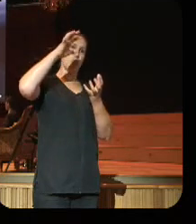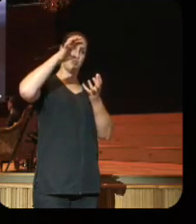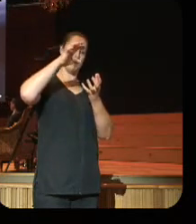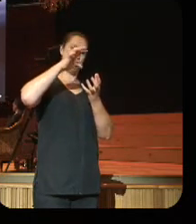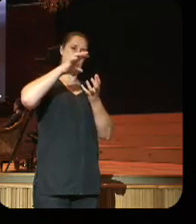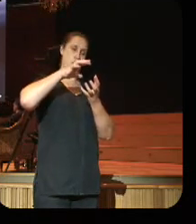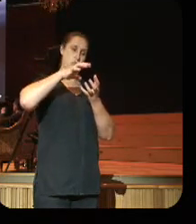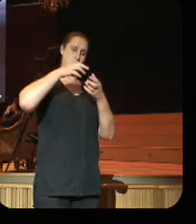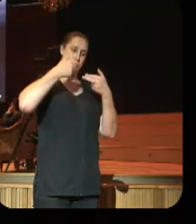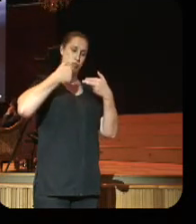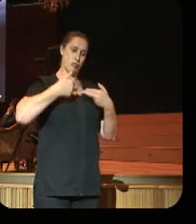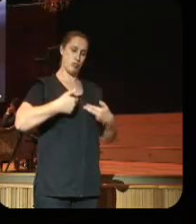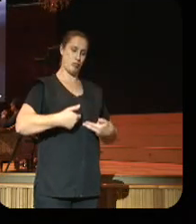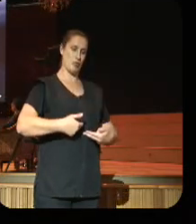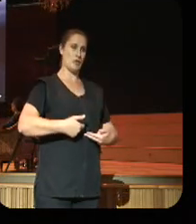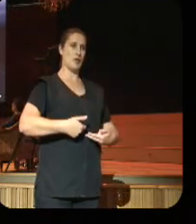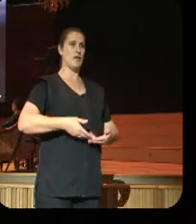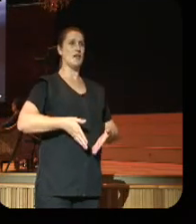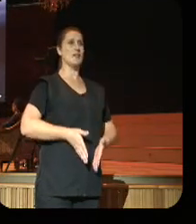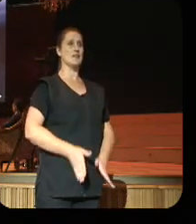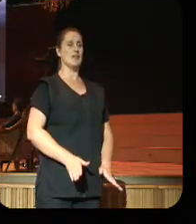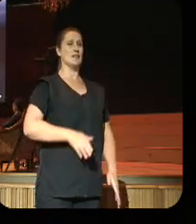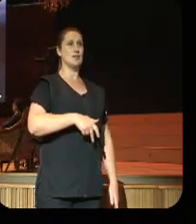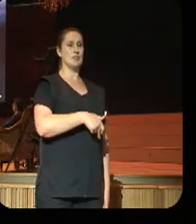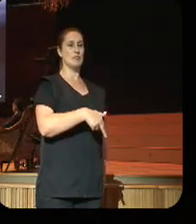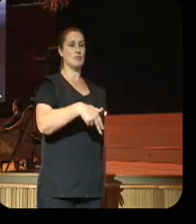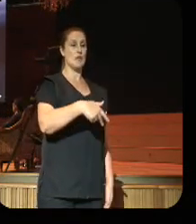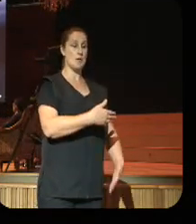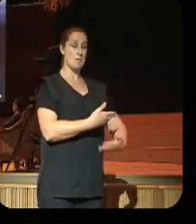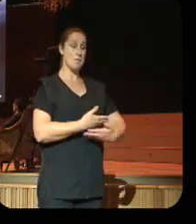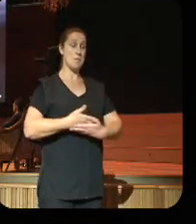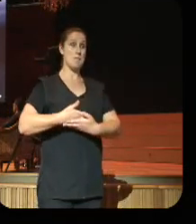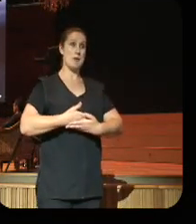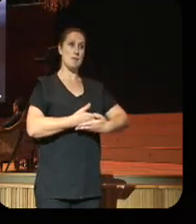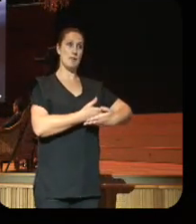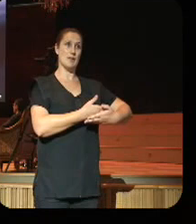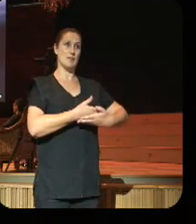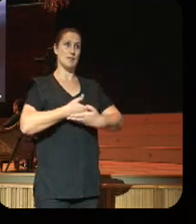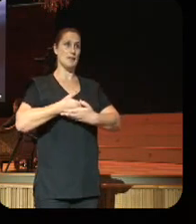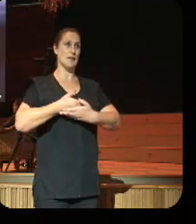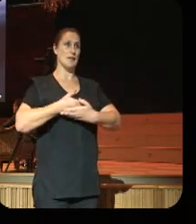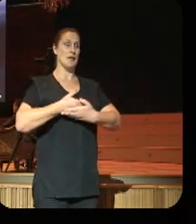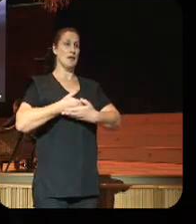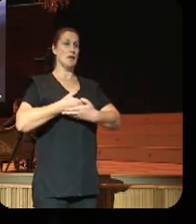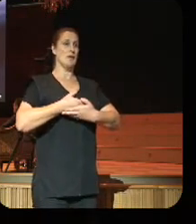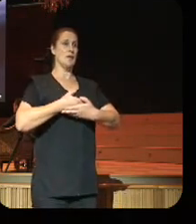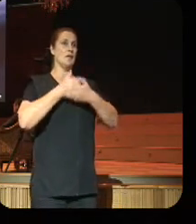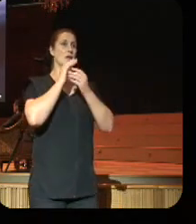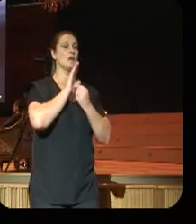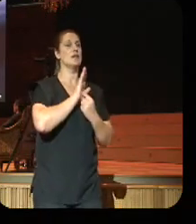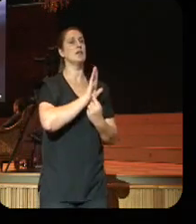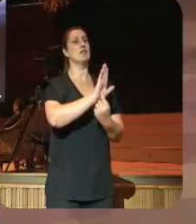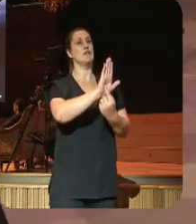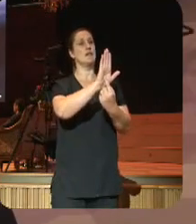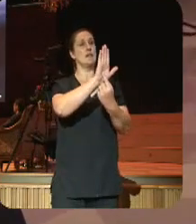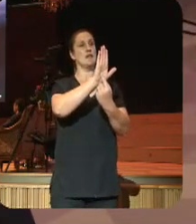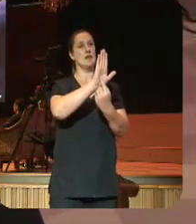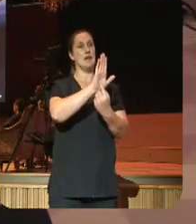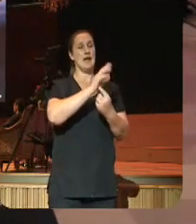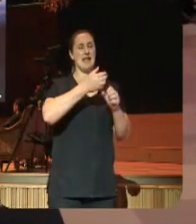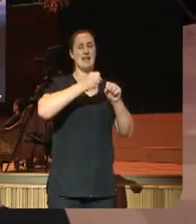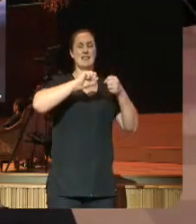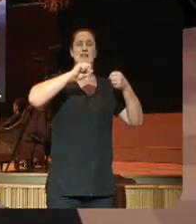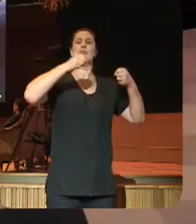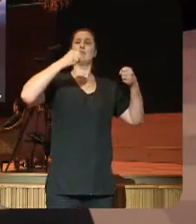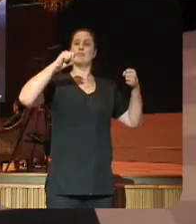e nasce aqui, como uma criança, para poder revelar a